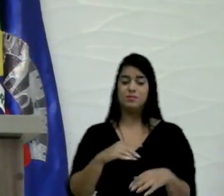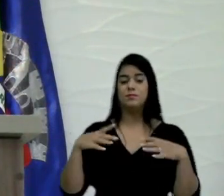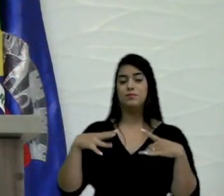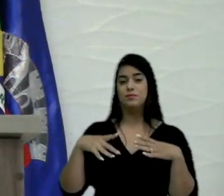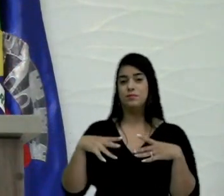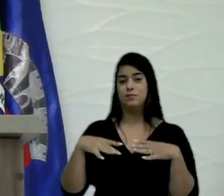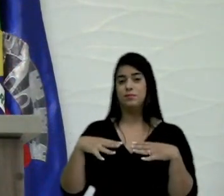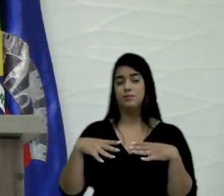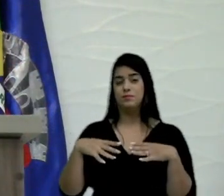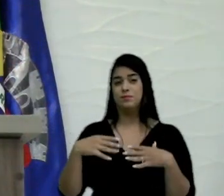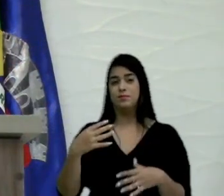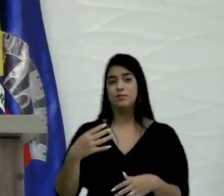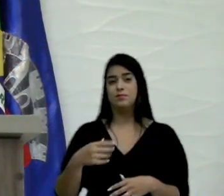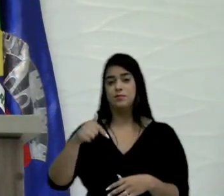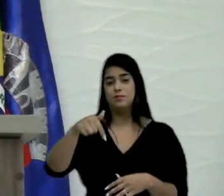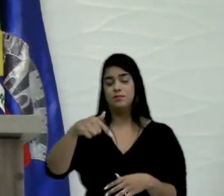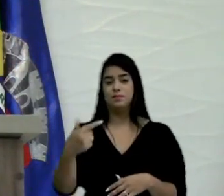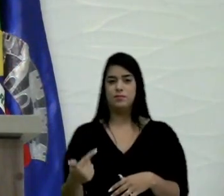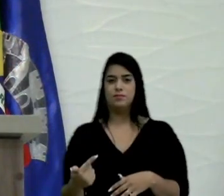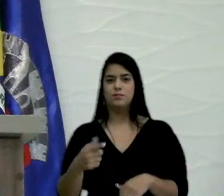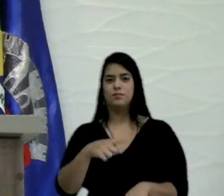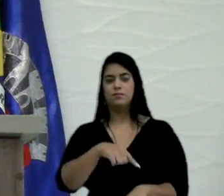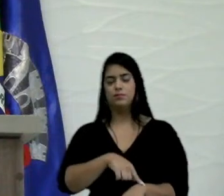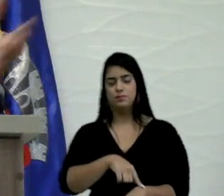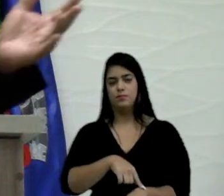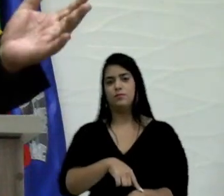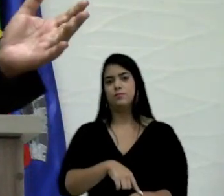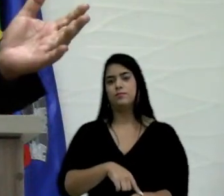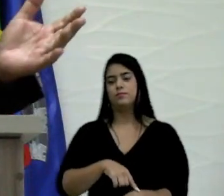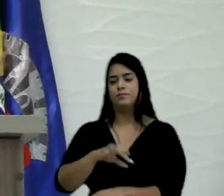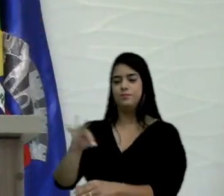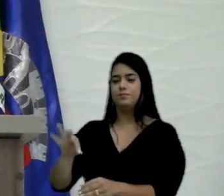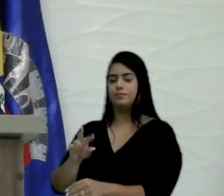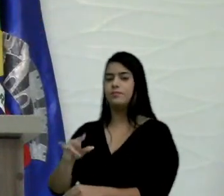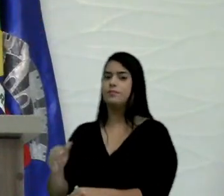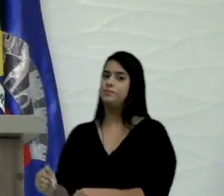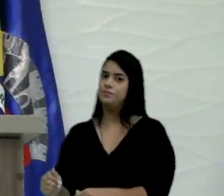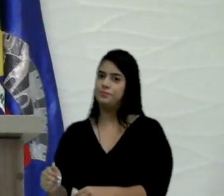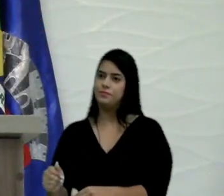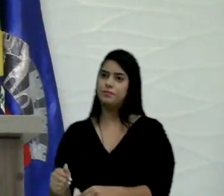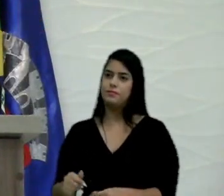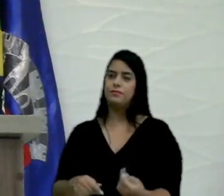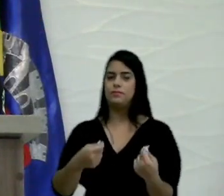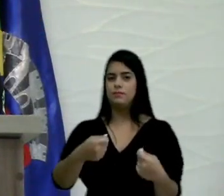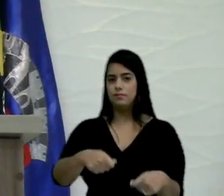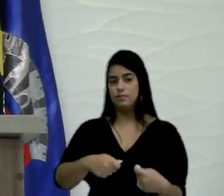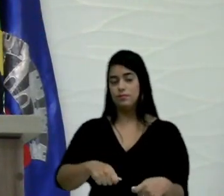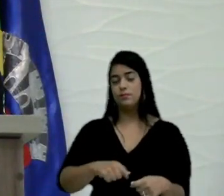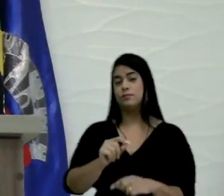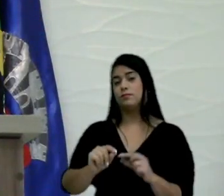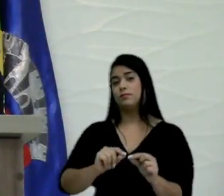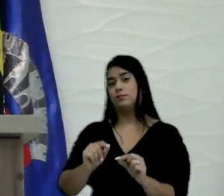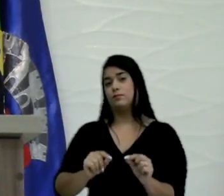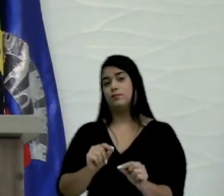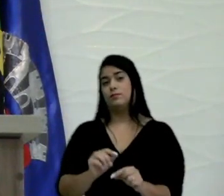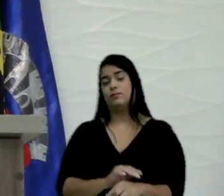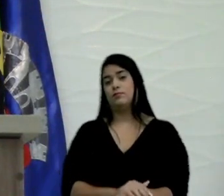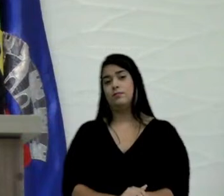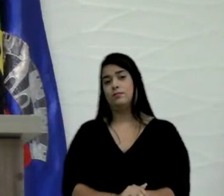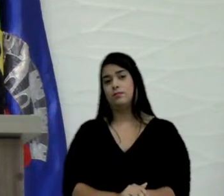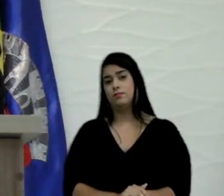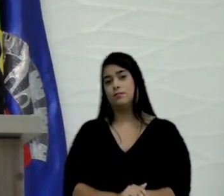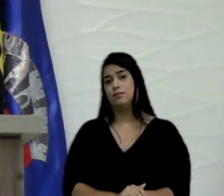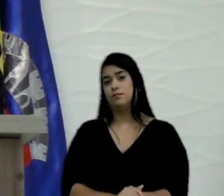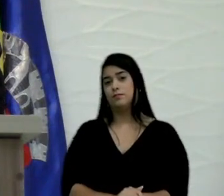trabalha 24 por 72 então o Espírito Santo hoje para ter para ter dois policial por dia